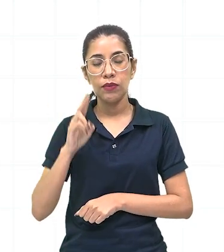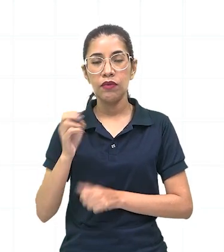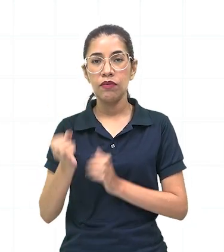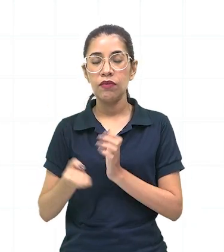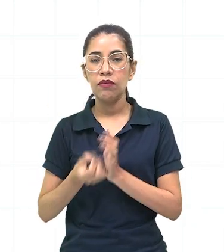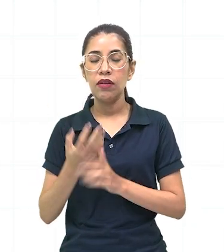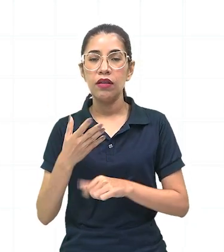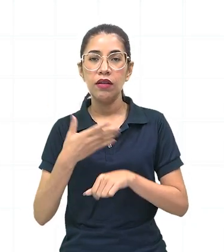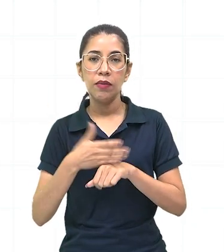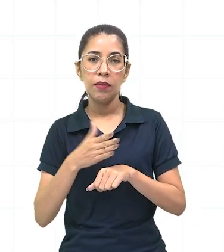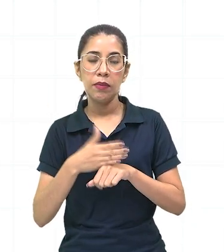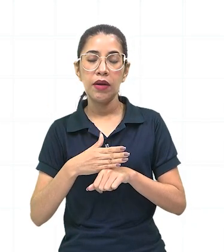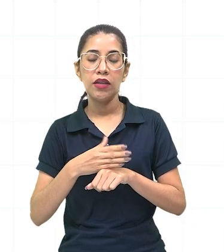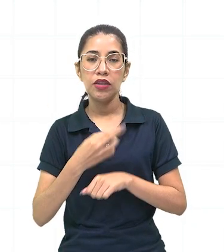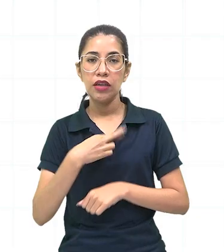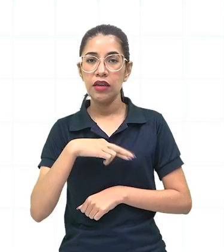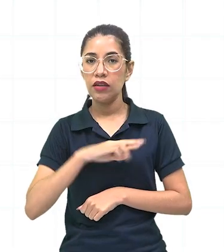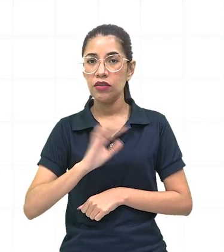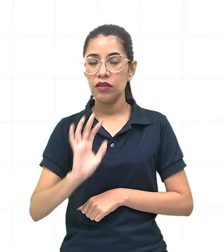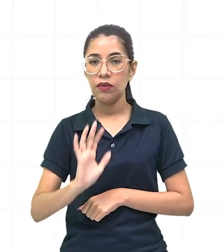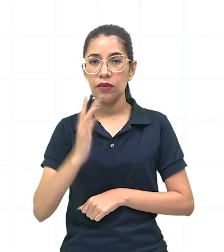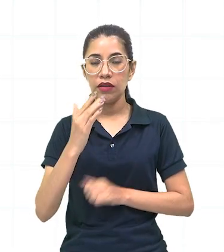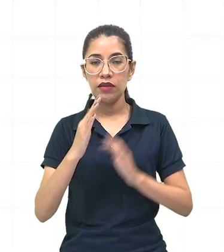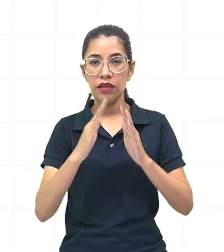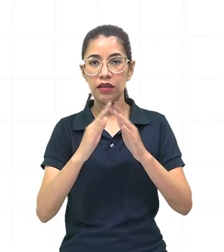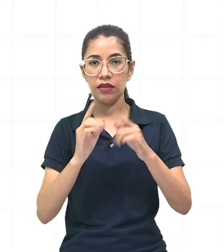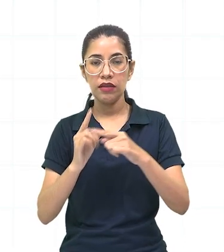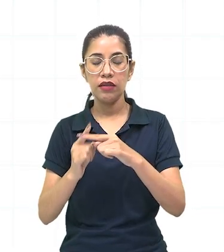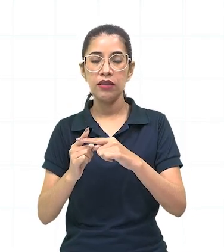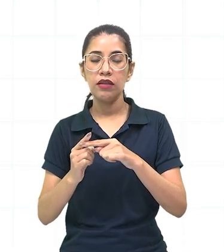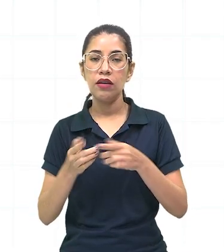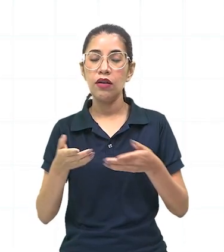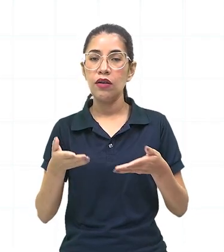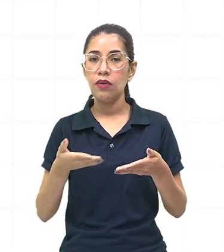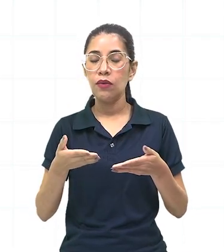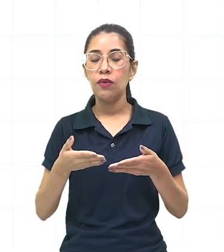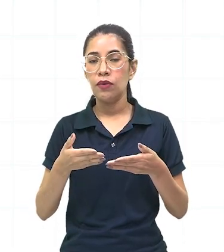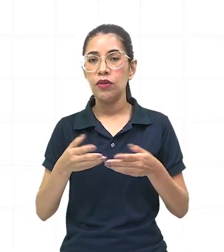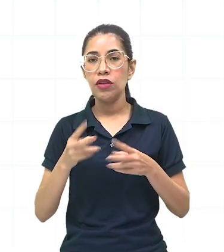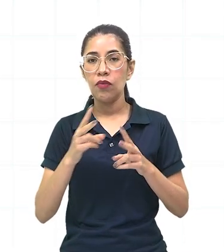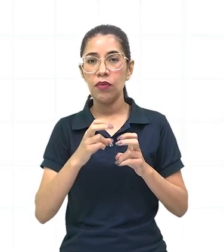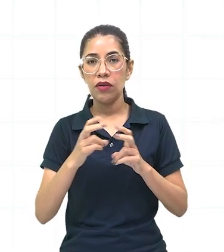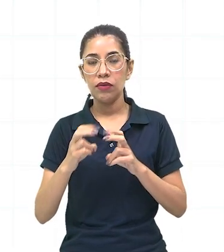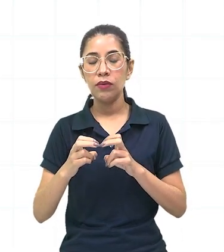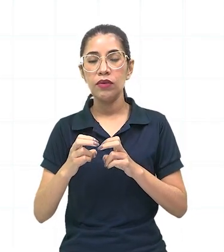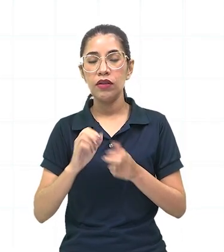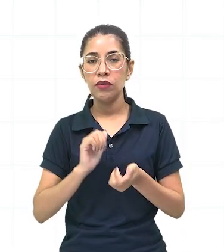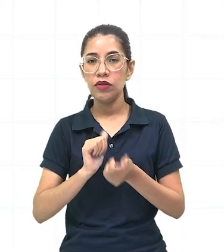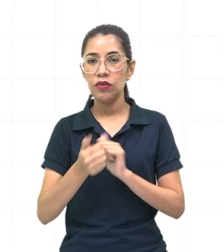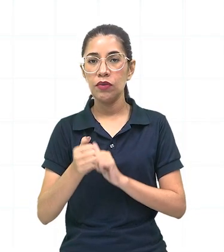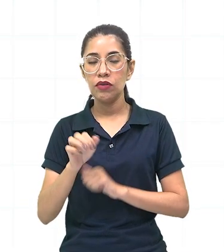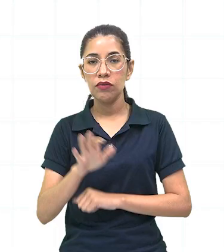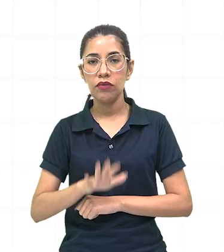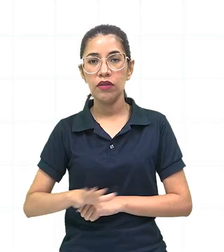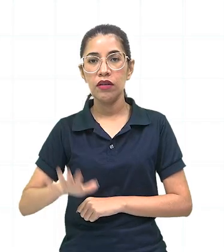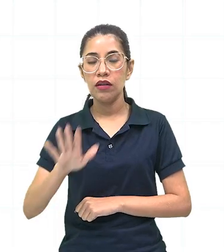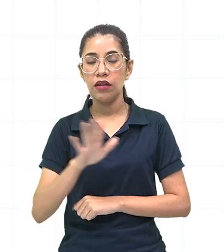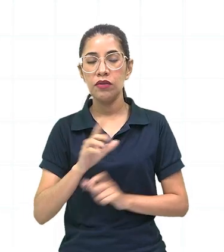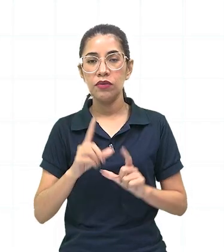Originalmente era uma prática religiosa realizada nos templos. Hoje, o sumô é considerado o esporte nacional do